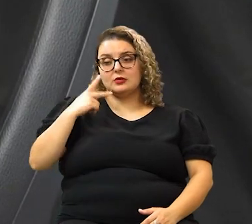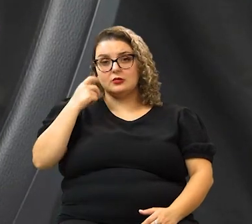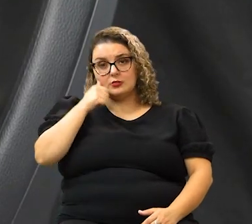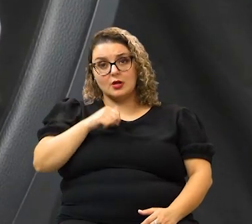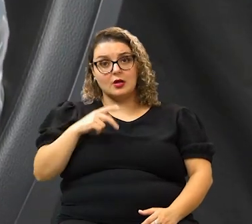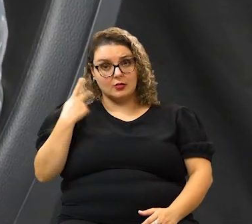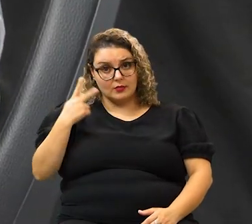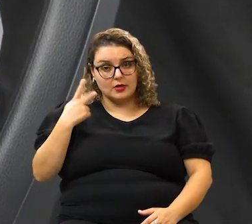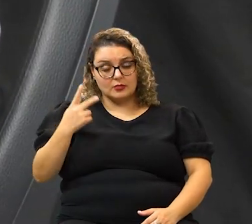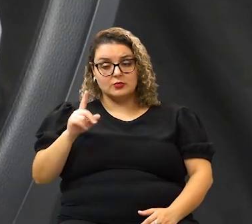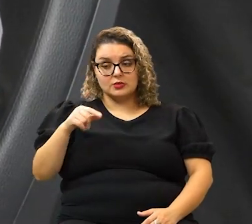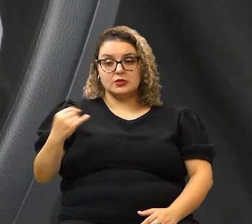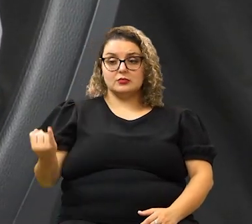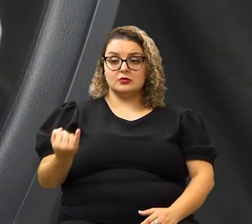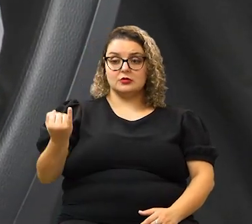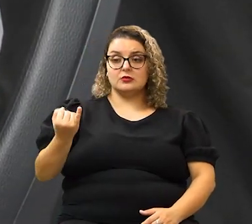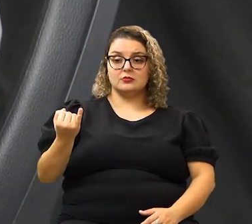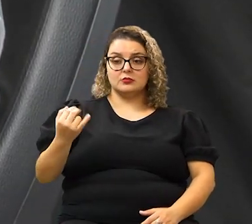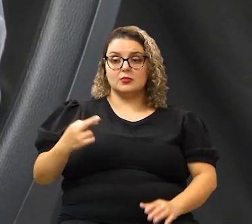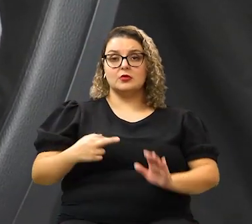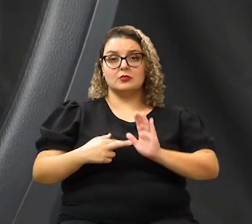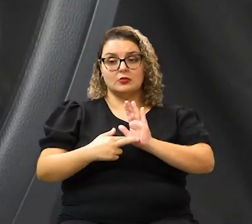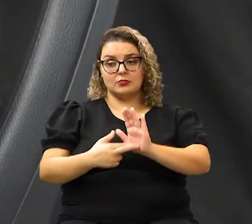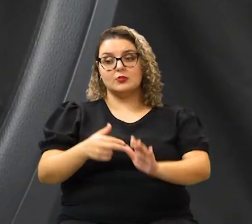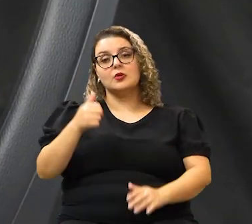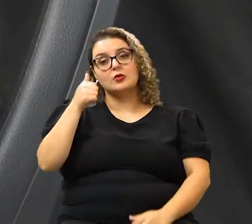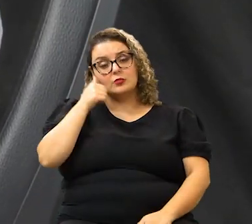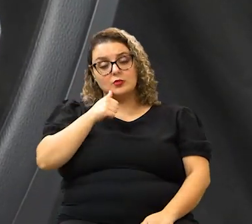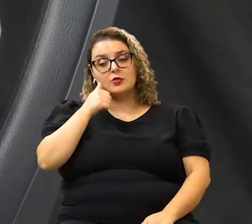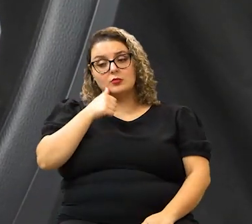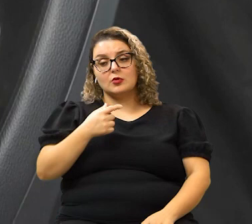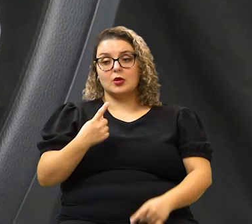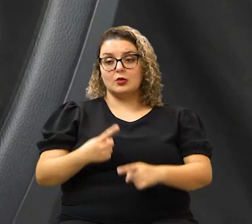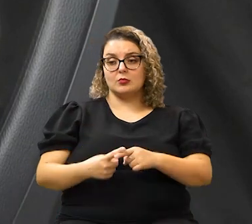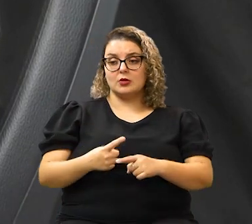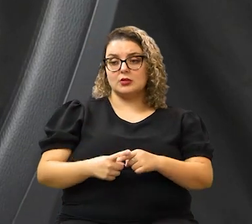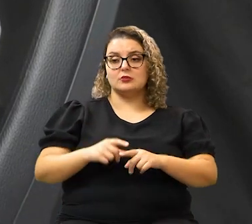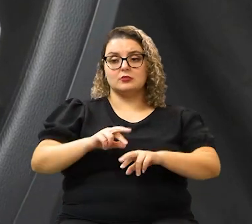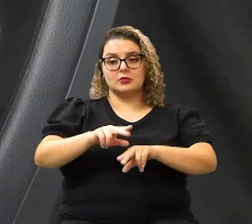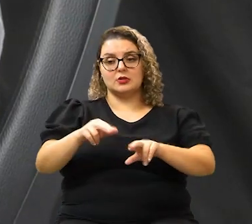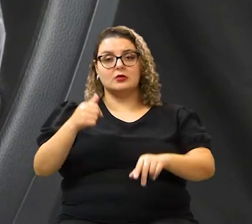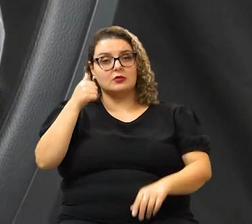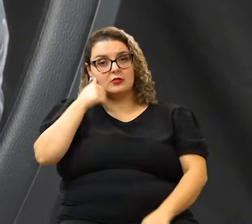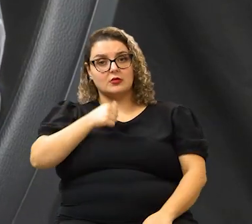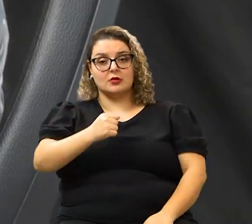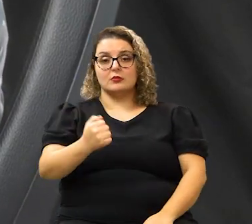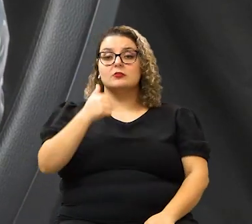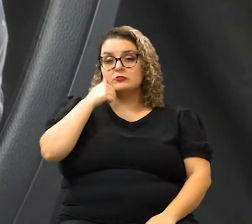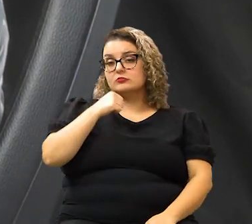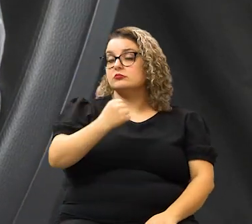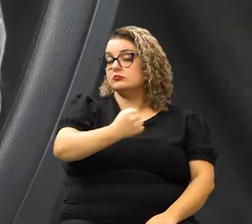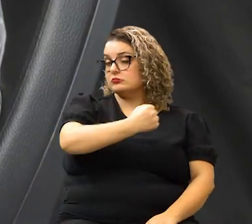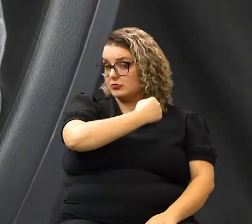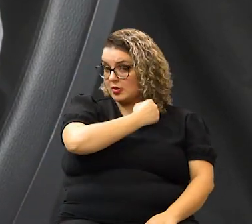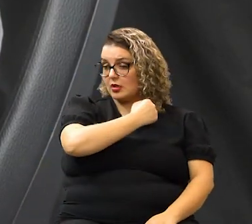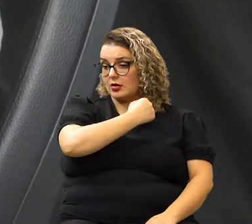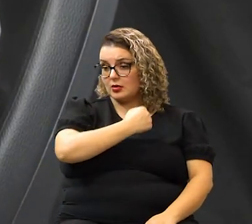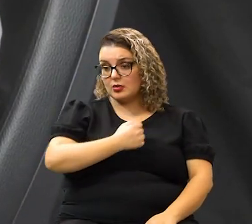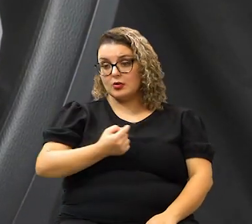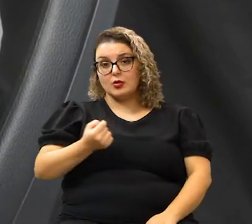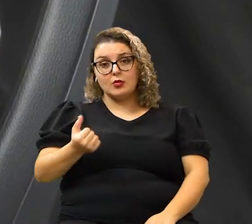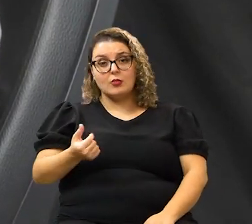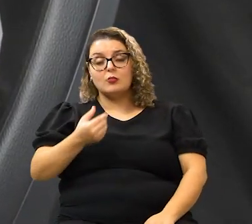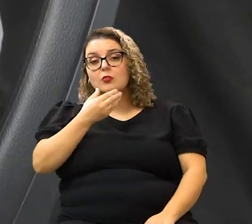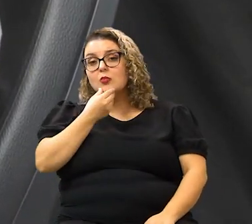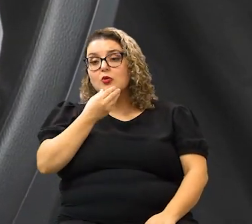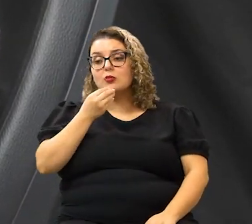que fosse uma representação de mulheres, porque nós tínhamos muitas mulheres feministas e que a gente via poucos homens também, né, no